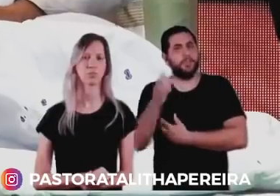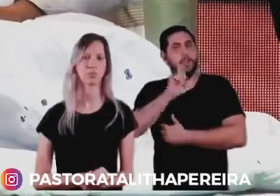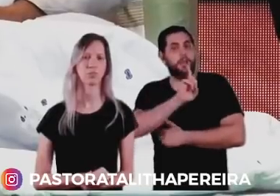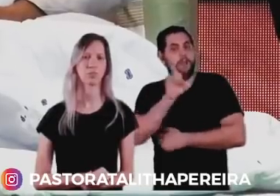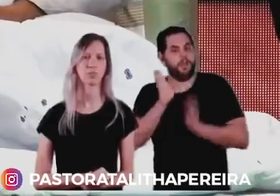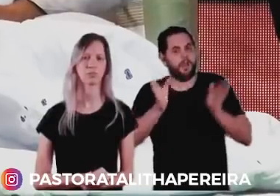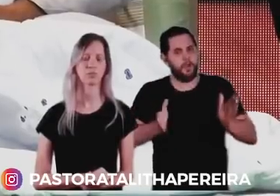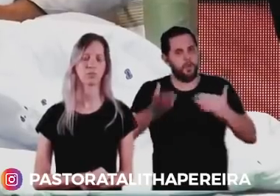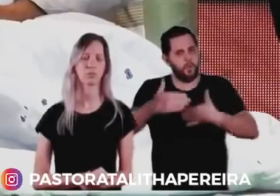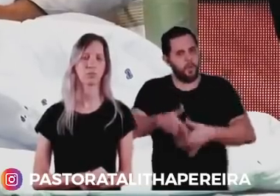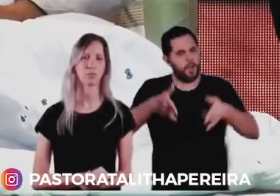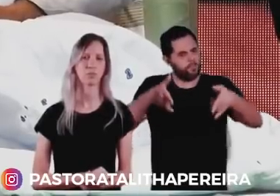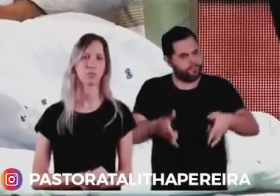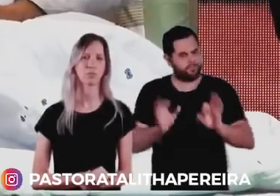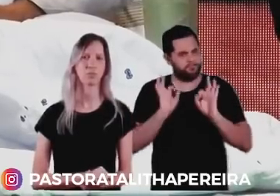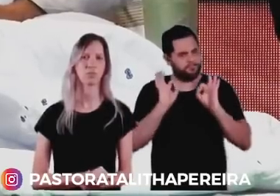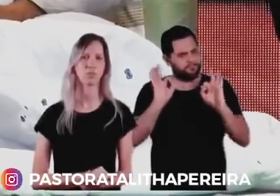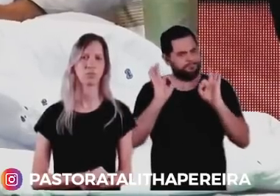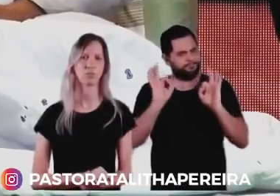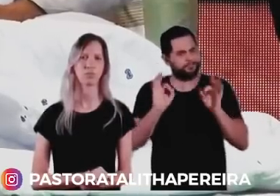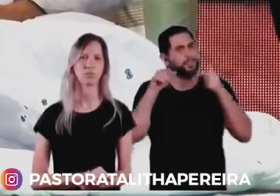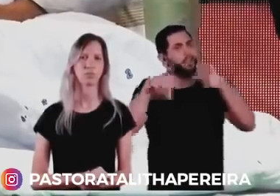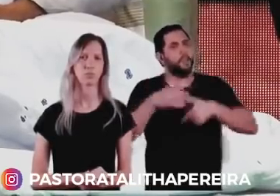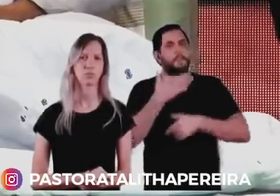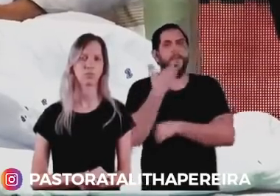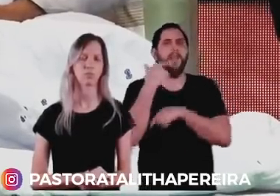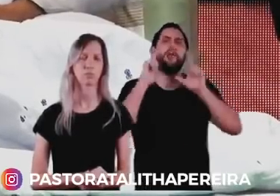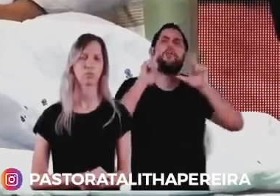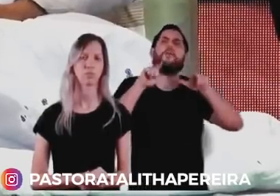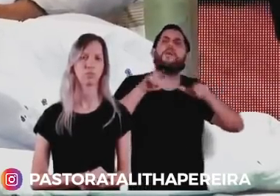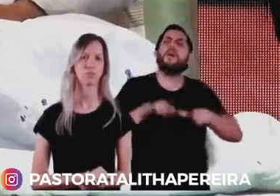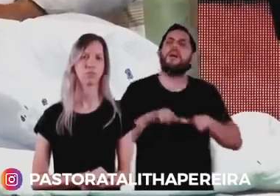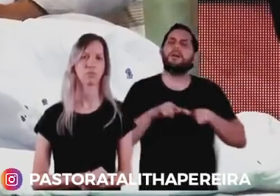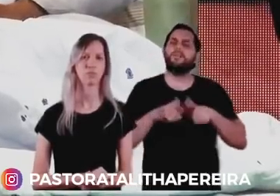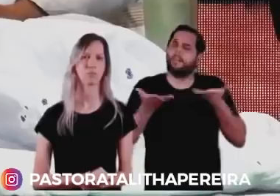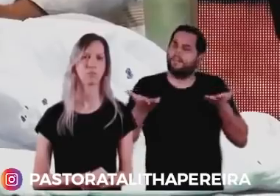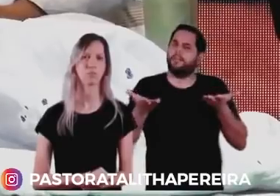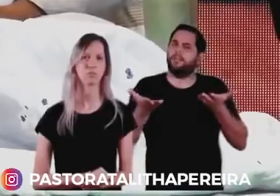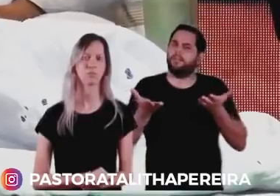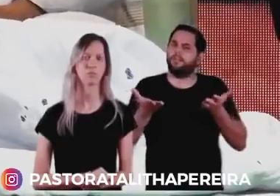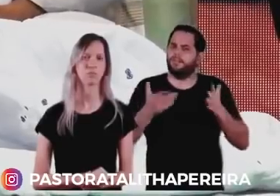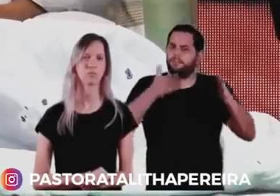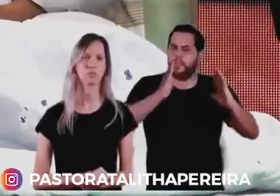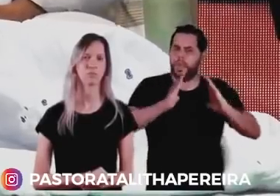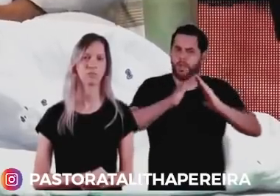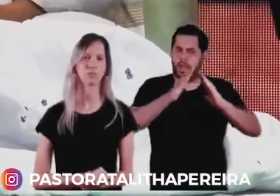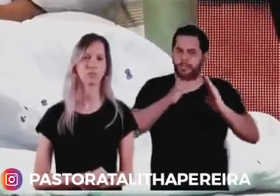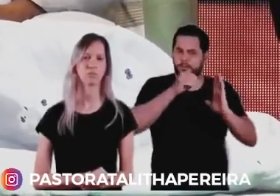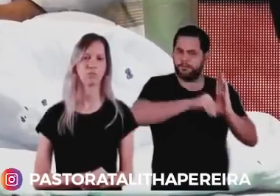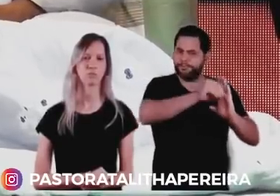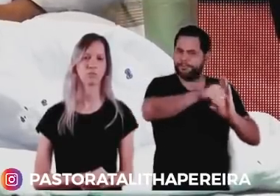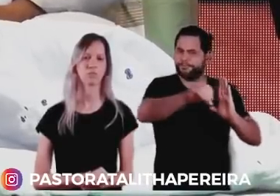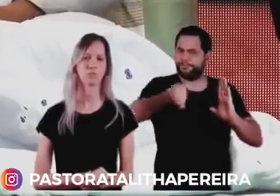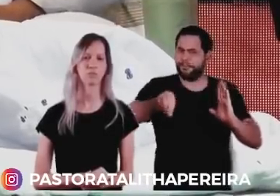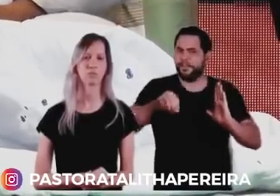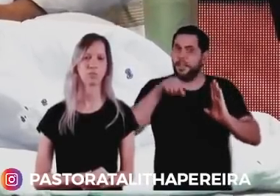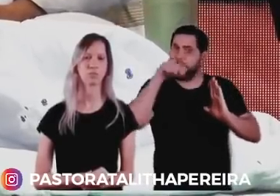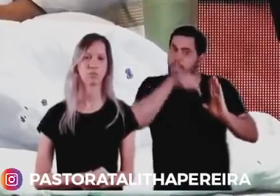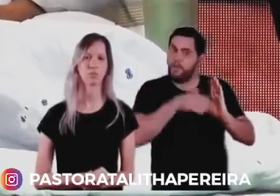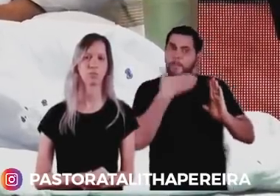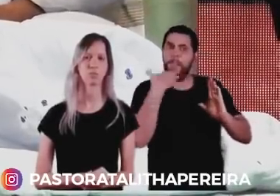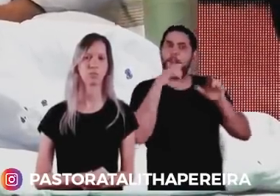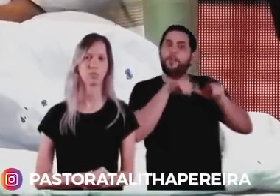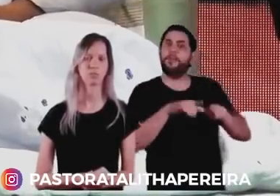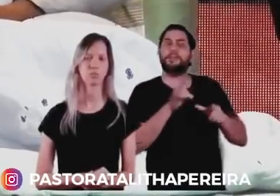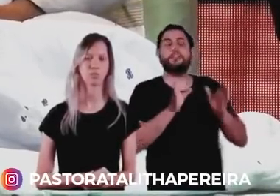top, é um local que é indicado dentro dos cômodos de casa, não há local melhor do que esse, a não